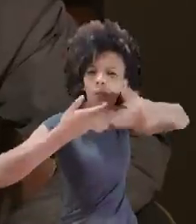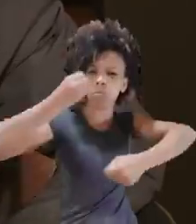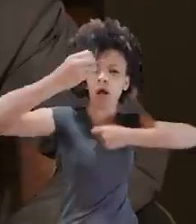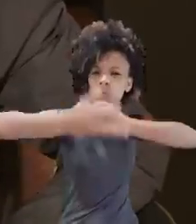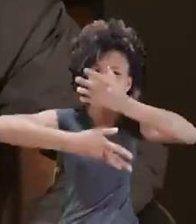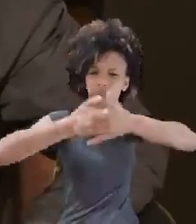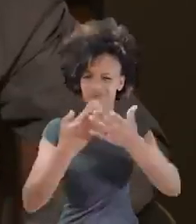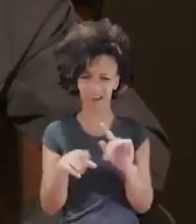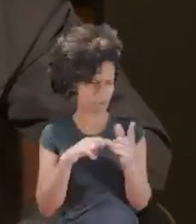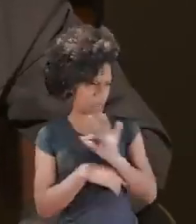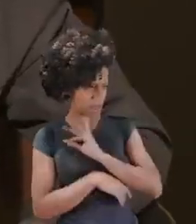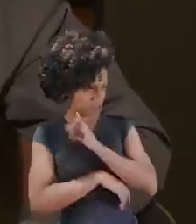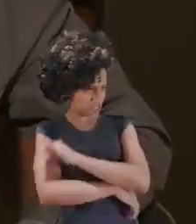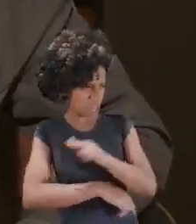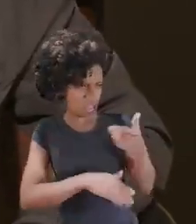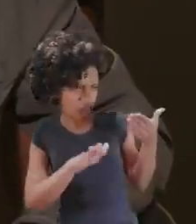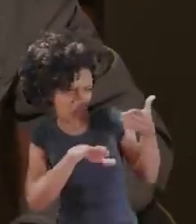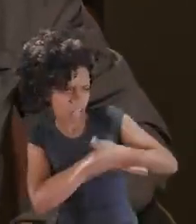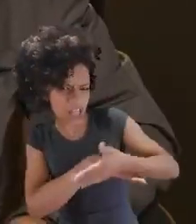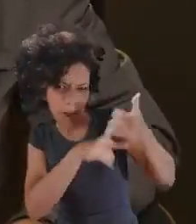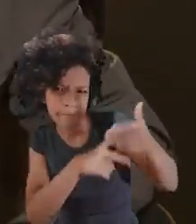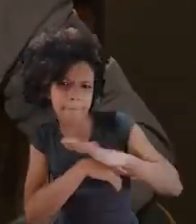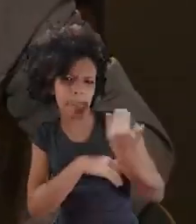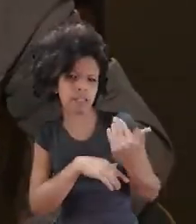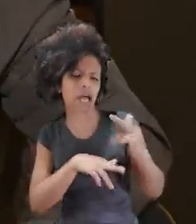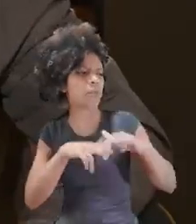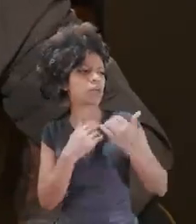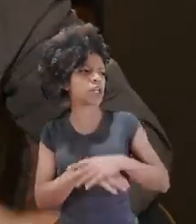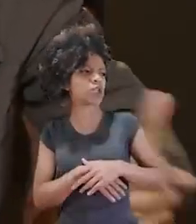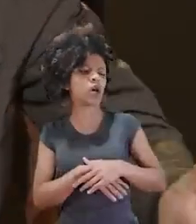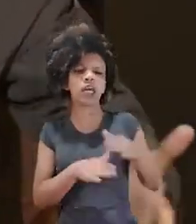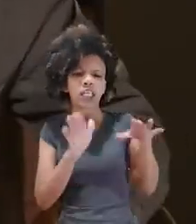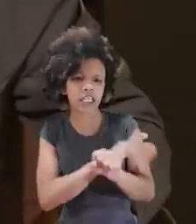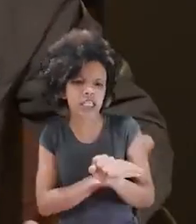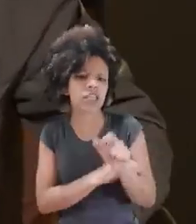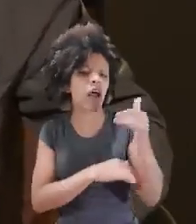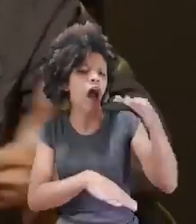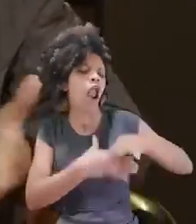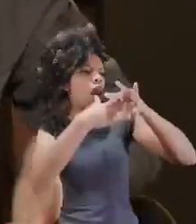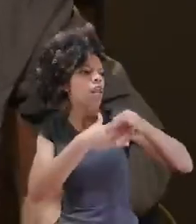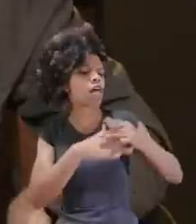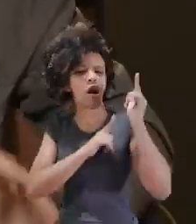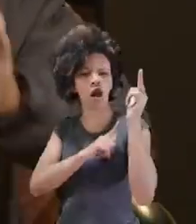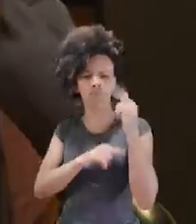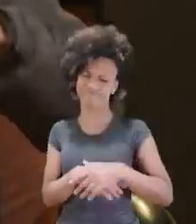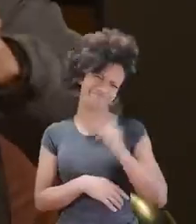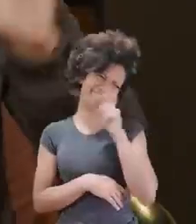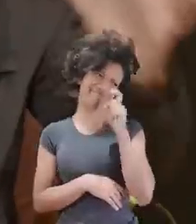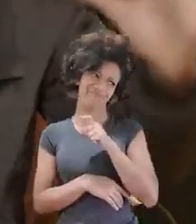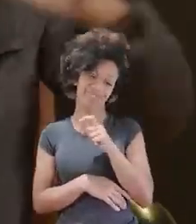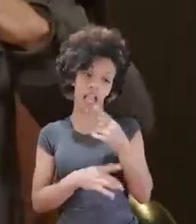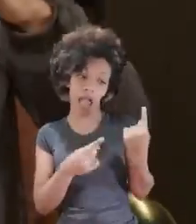beleza mas ele falou que a polícia do Rio de Janeiro era para matar e por isso o traficante tem fuzil uma mentira mentira falei aqui